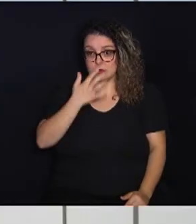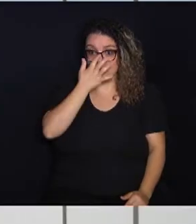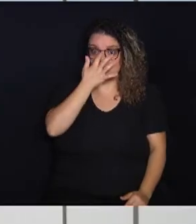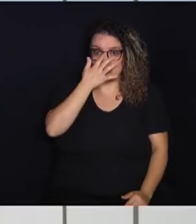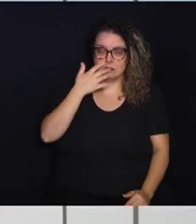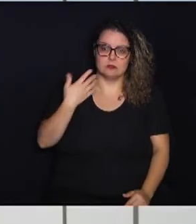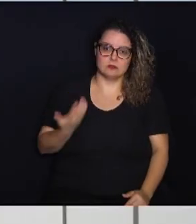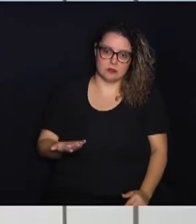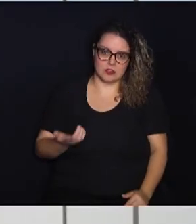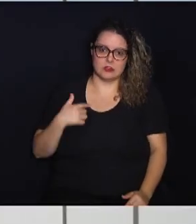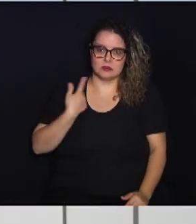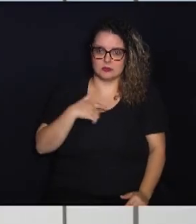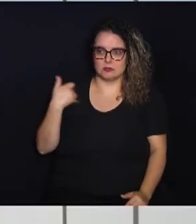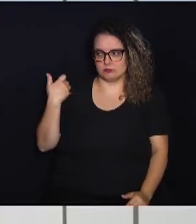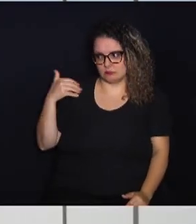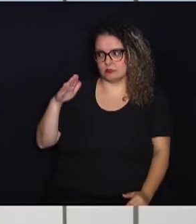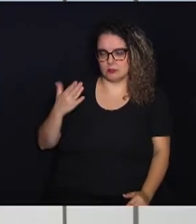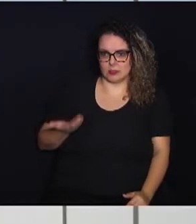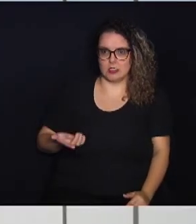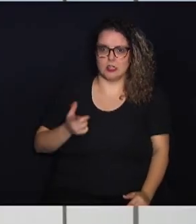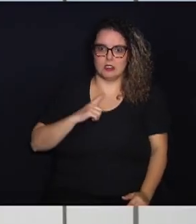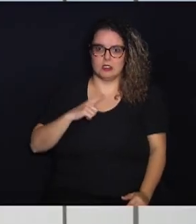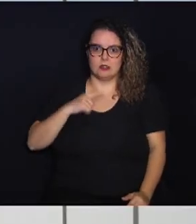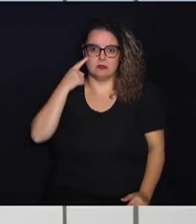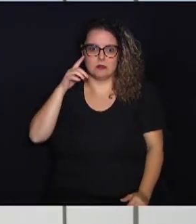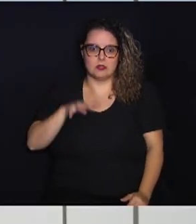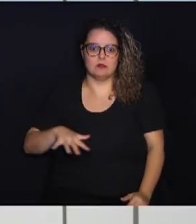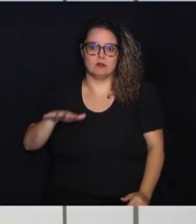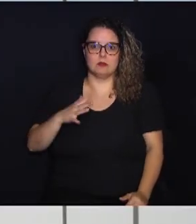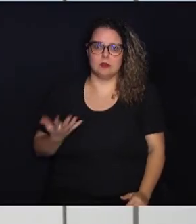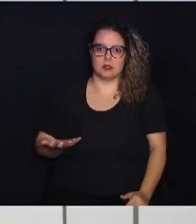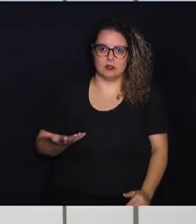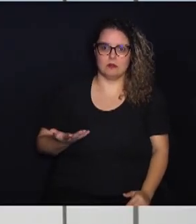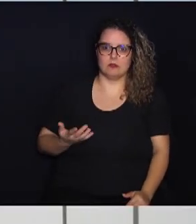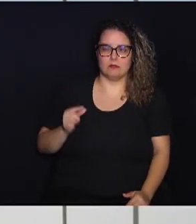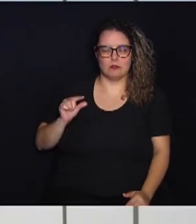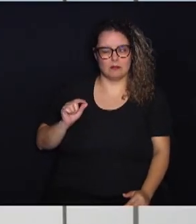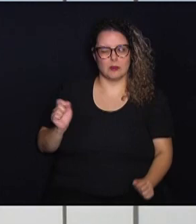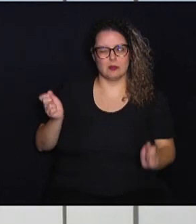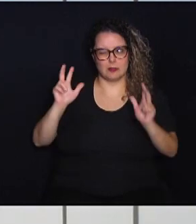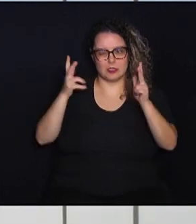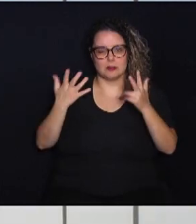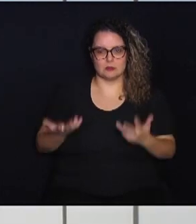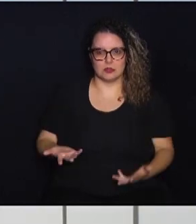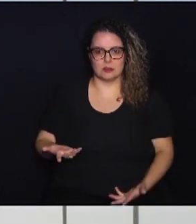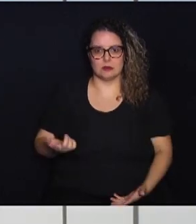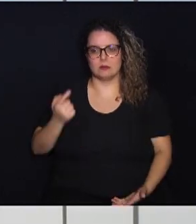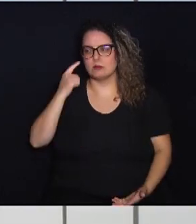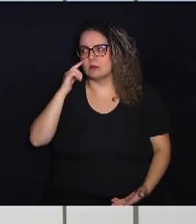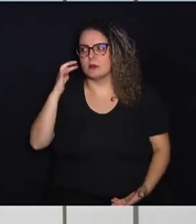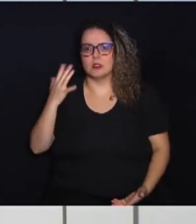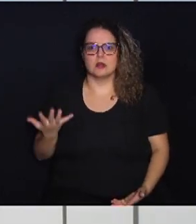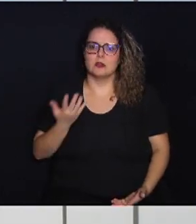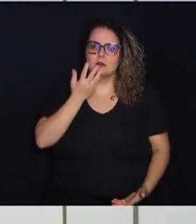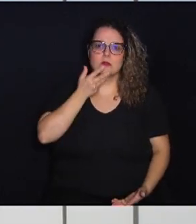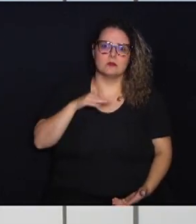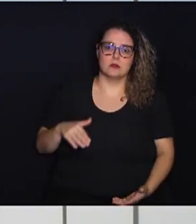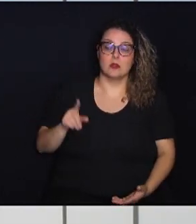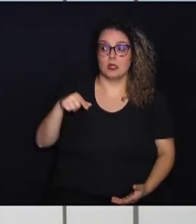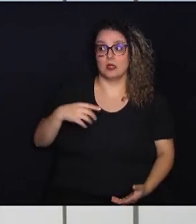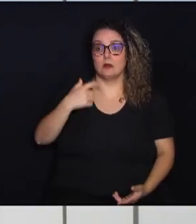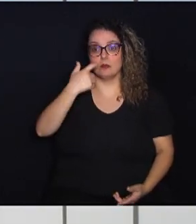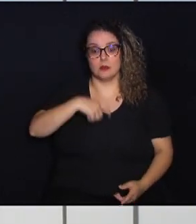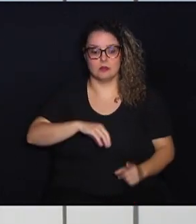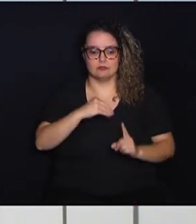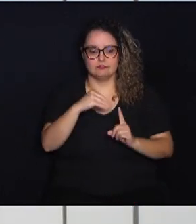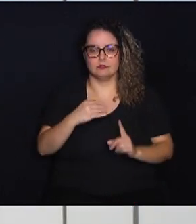gente, com mais idade, a gente tem mais noção para ficar um pouquinho mais esperto. Imagina uma criança, é um ser vulnerável.